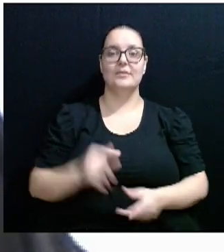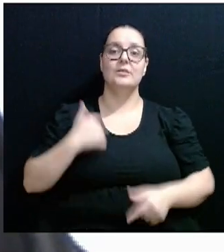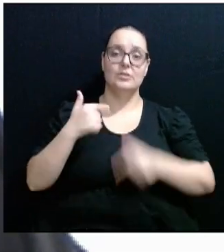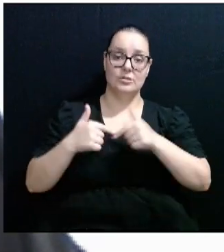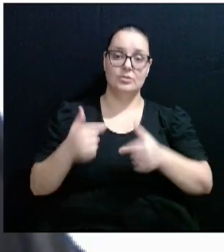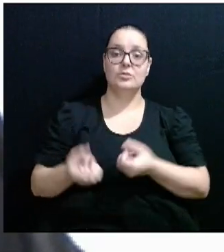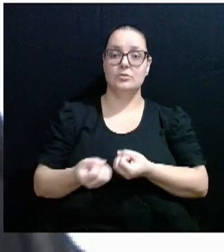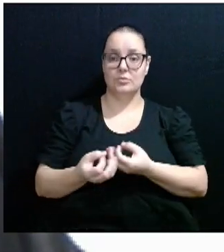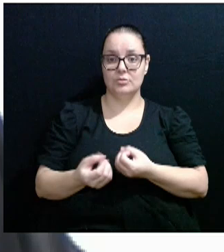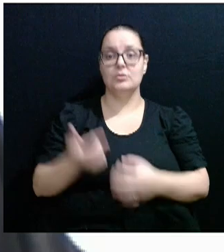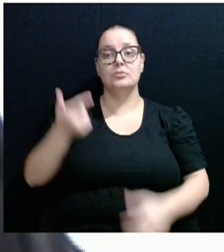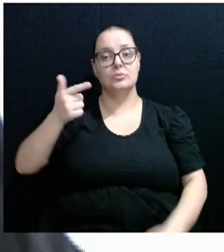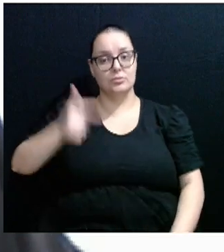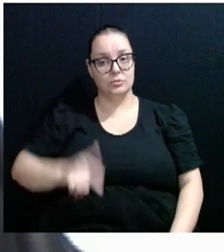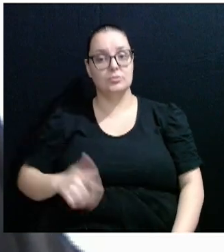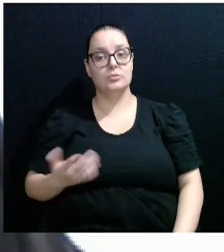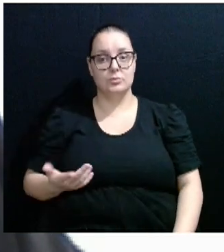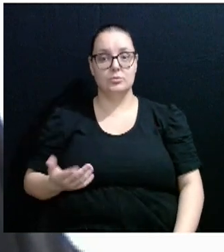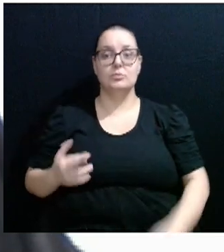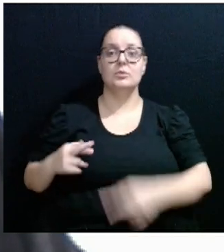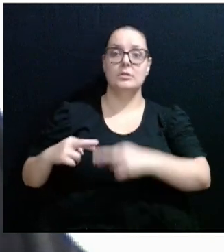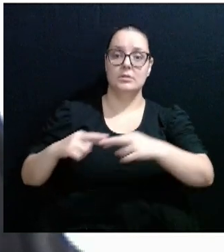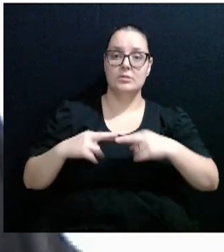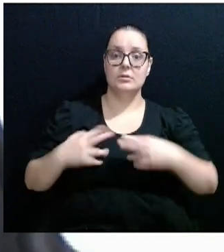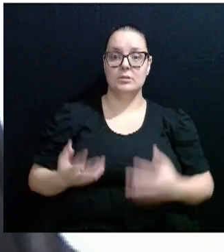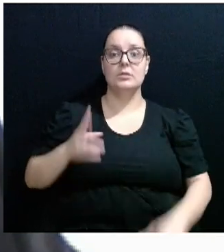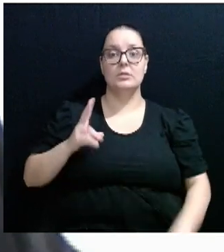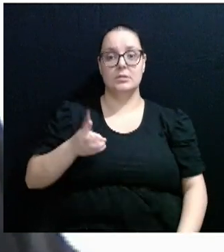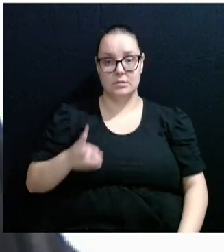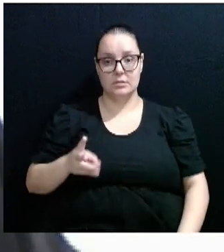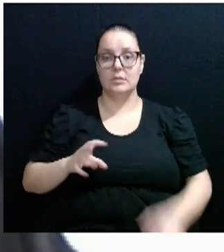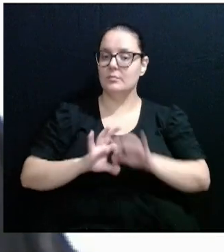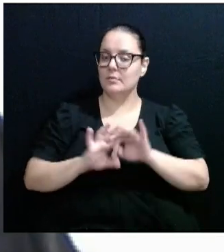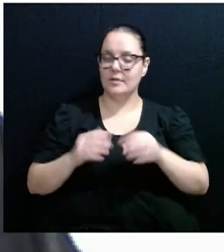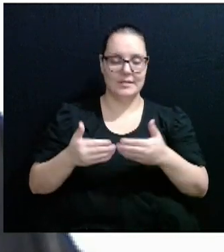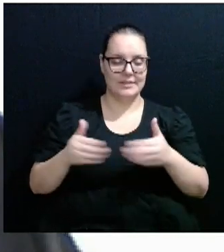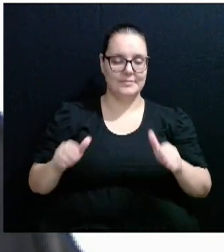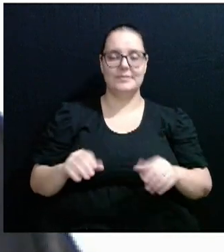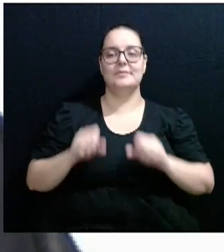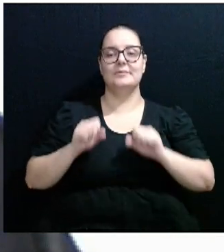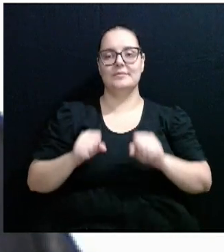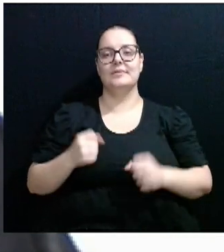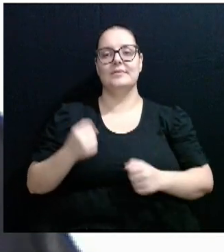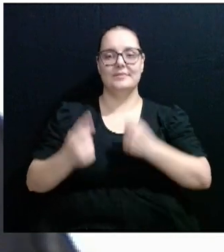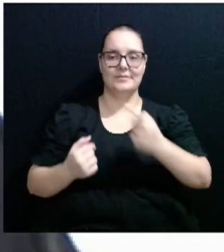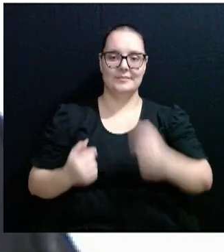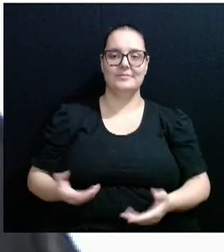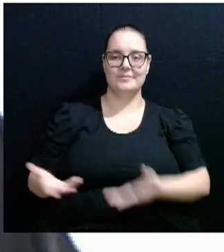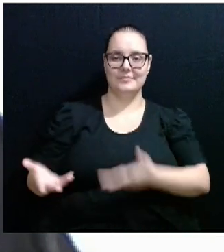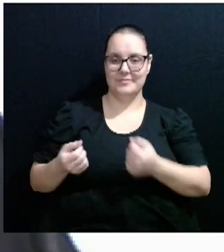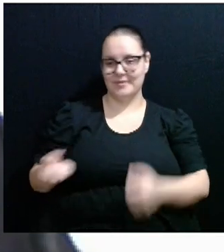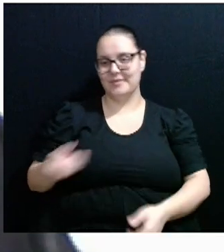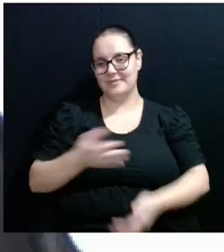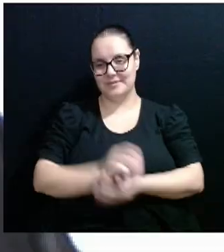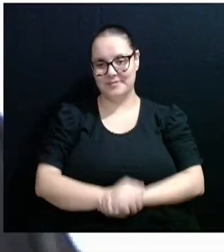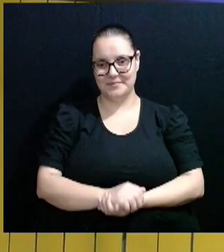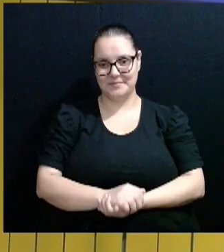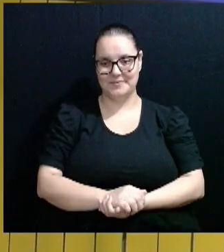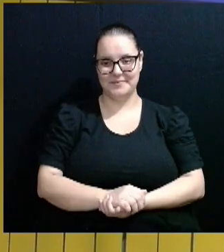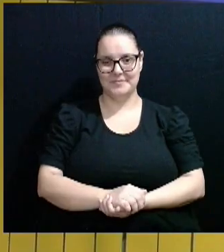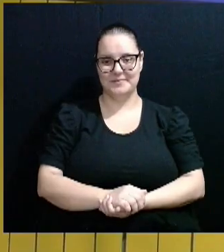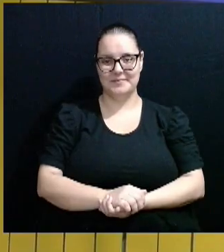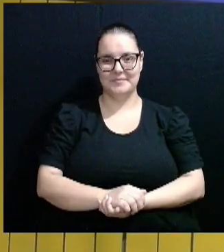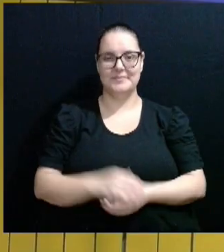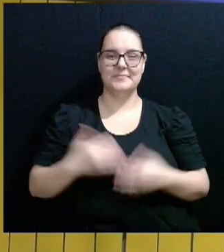informativo continua nas redes e sempre aqui à disposição para eventuais novos convites. Esse